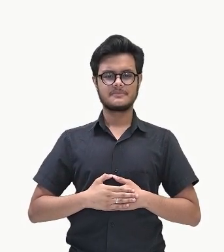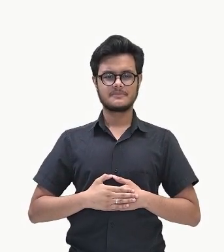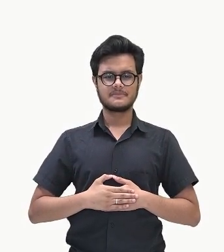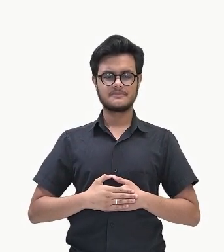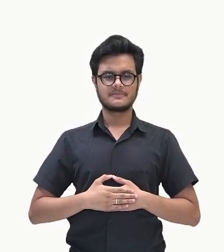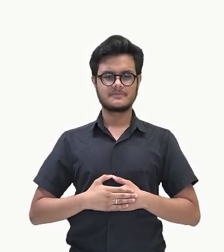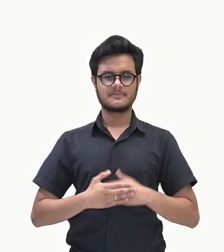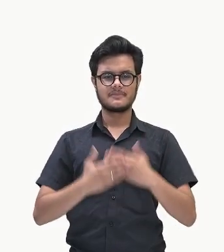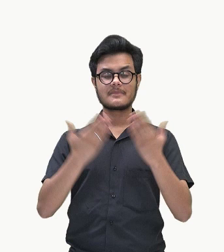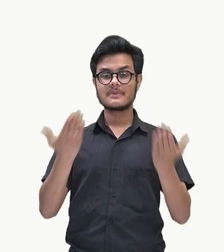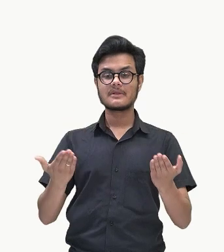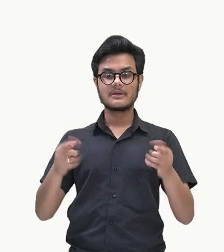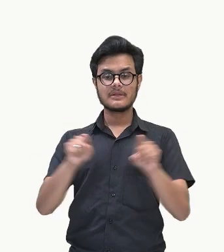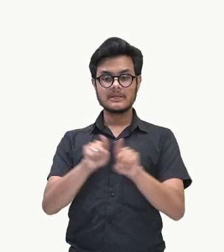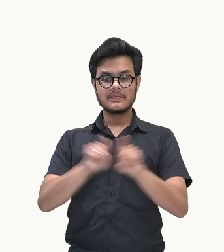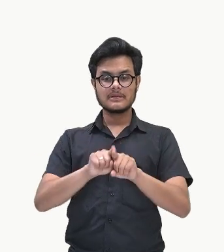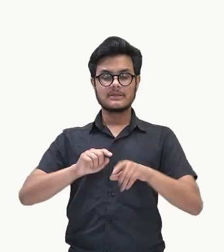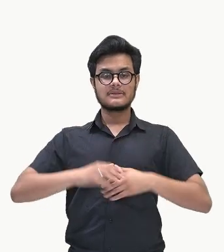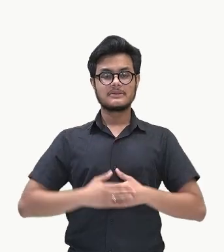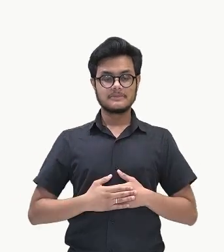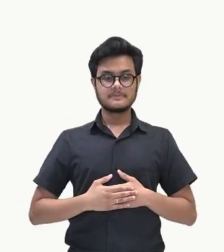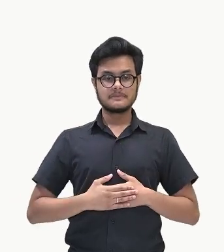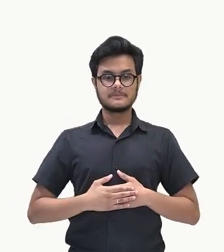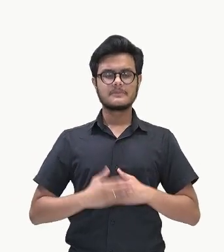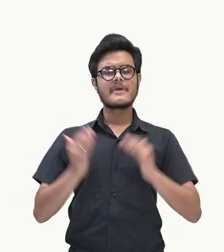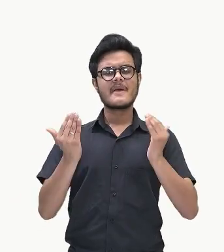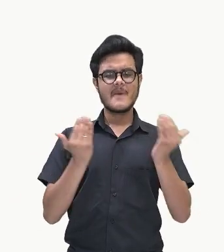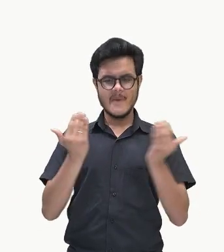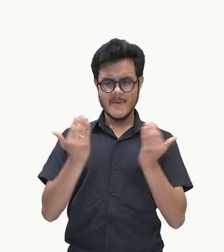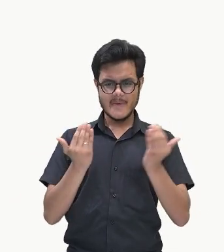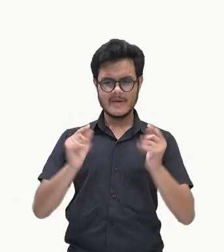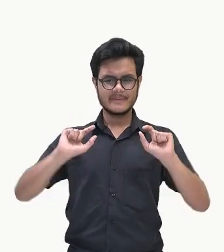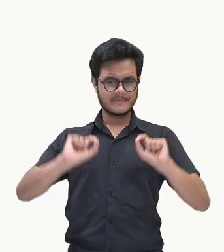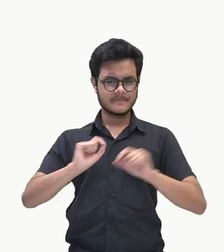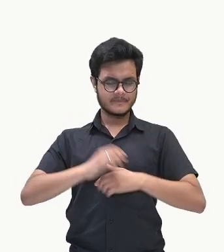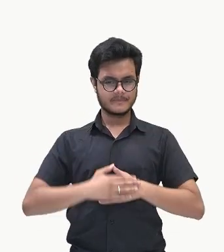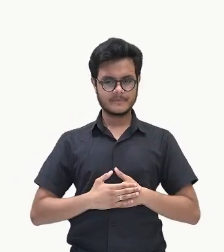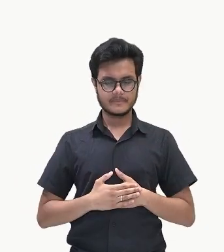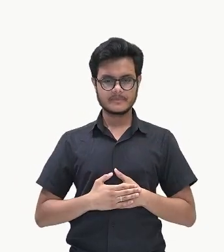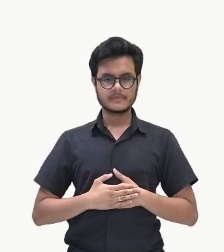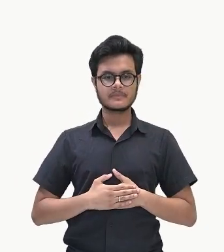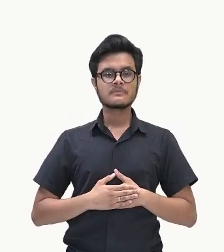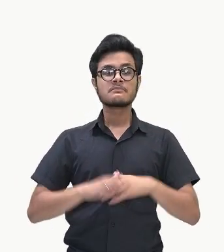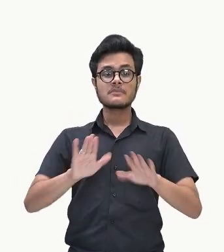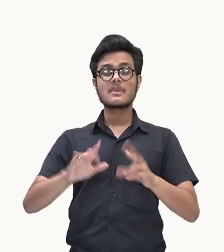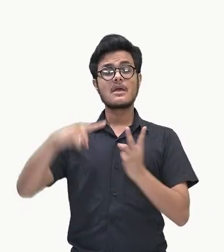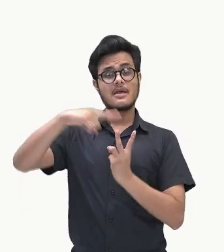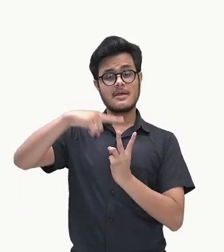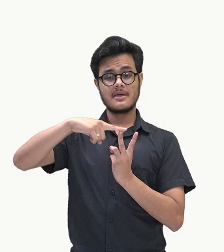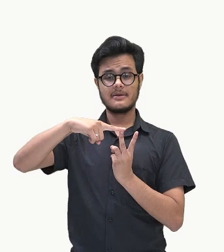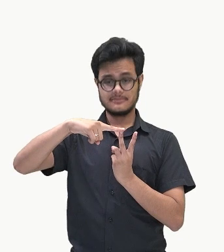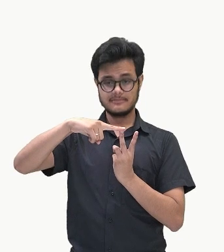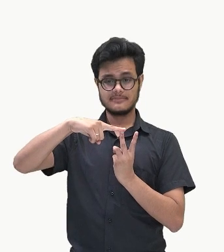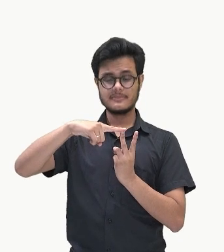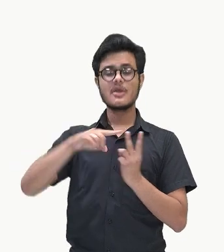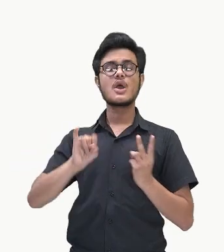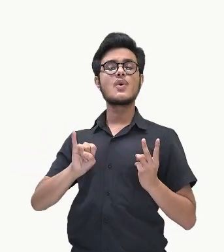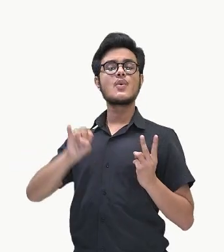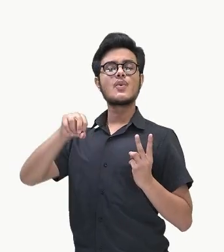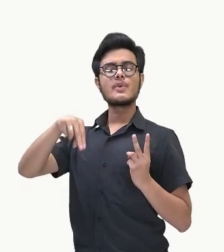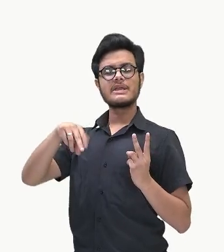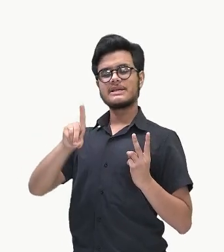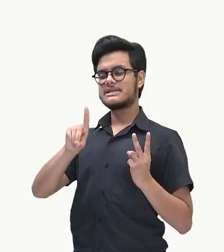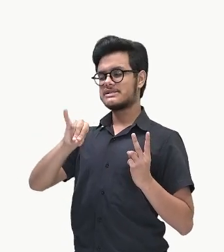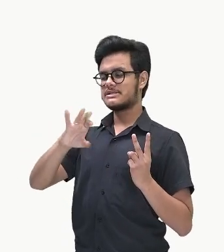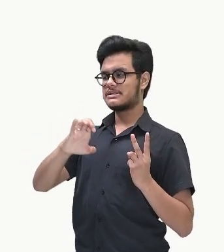Olha, fazendo aqui a comparação, tá? Nós temos, ó, o índice da raiz. Quem é o